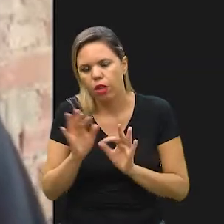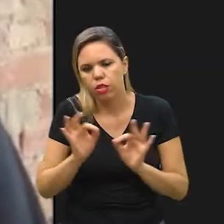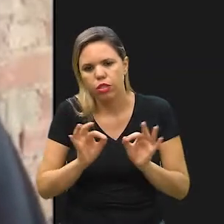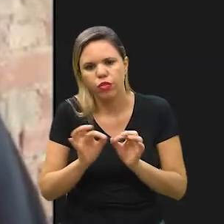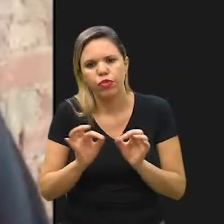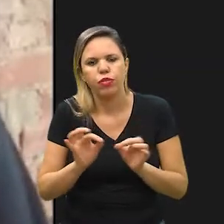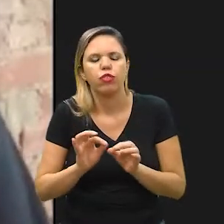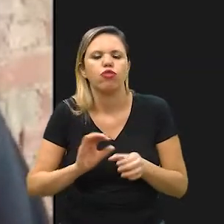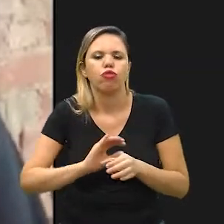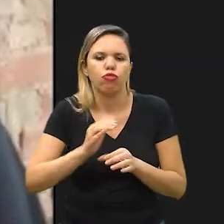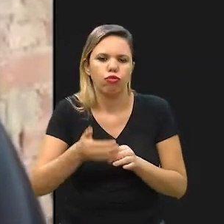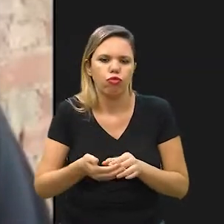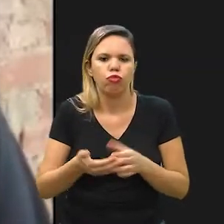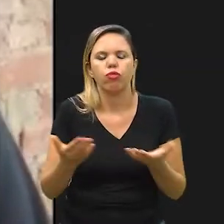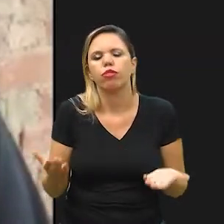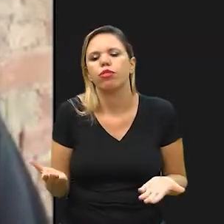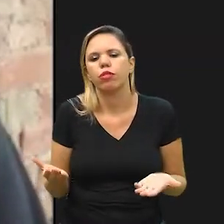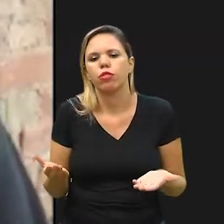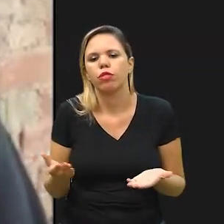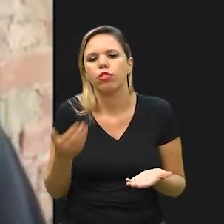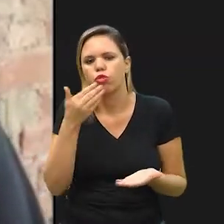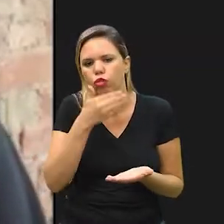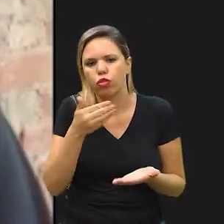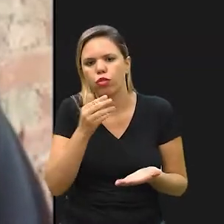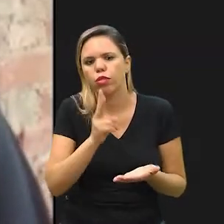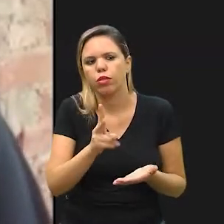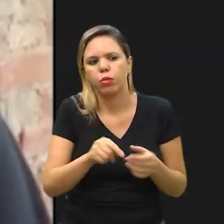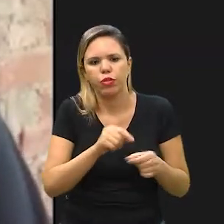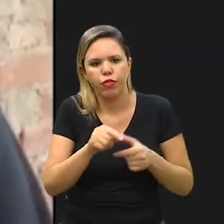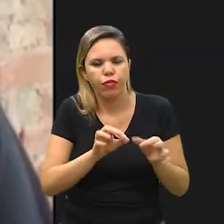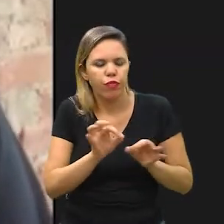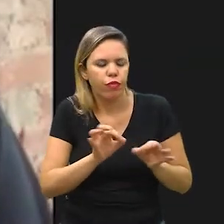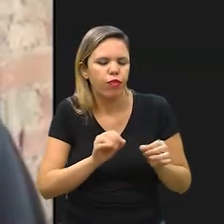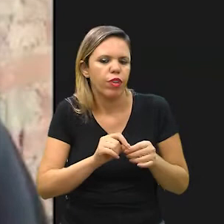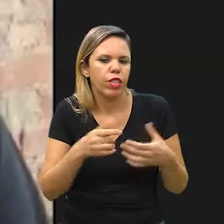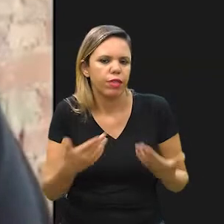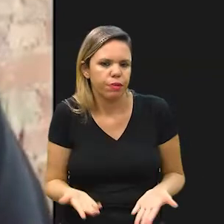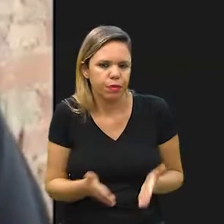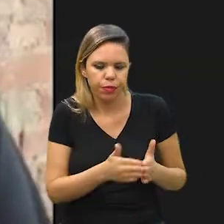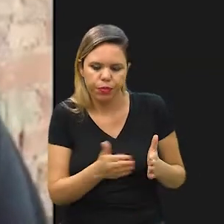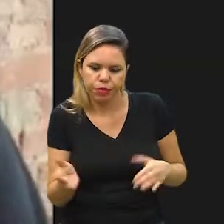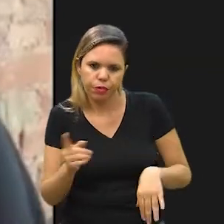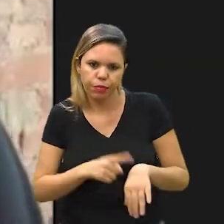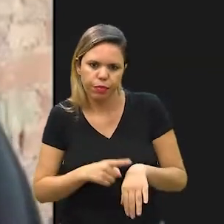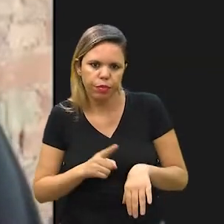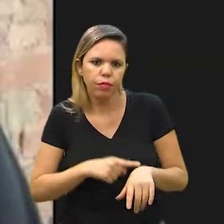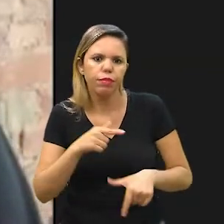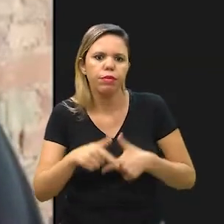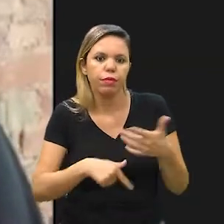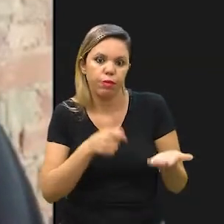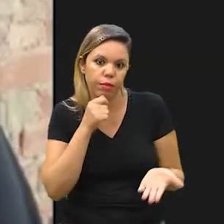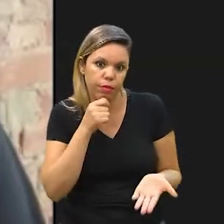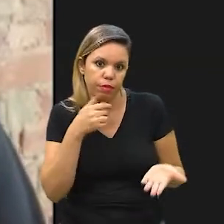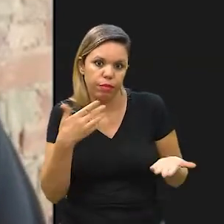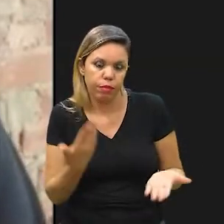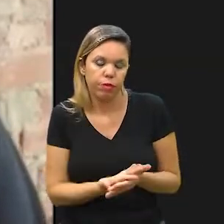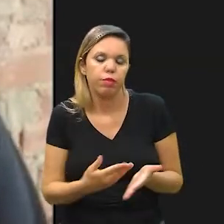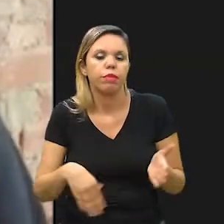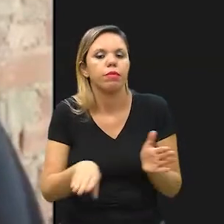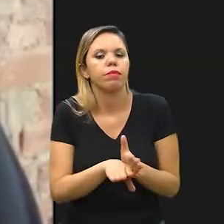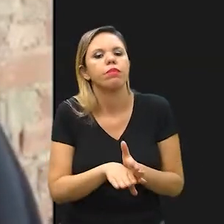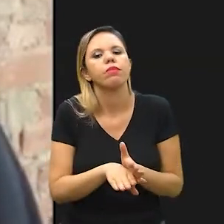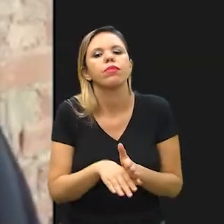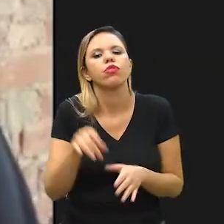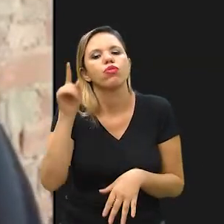uma sobremesa que eu sempre fazia, né? Mas nesse tempo eu estava trabalhando ainda, até que chegou